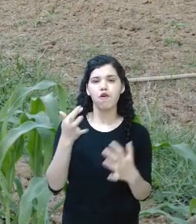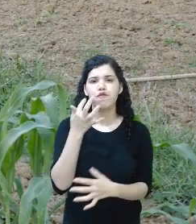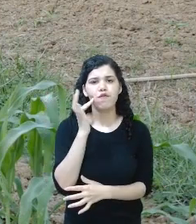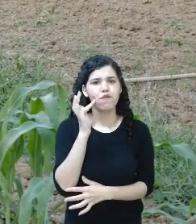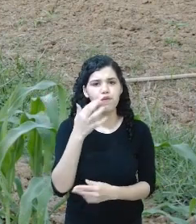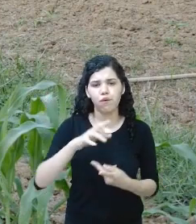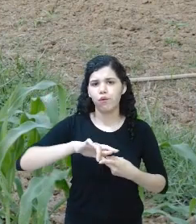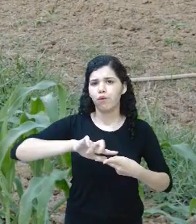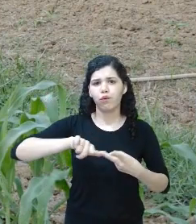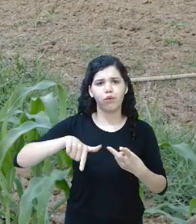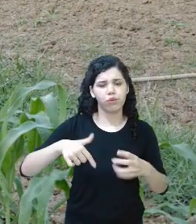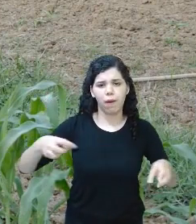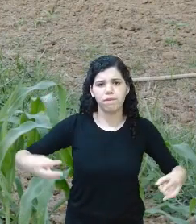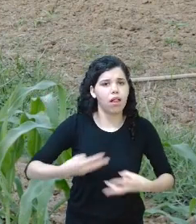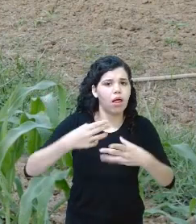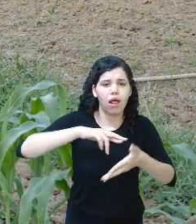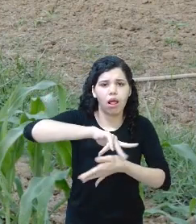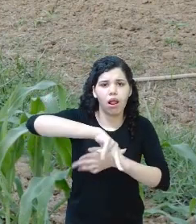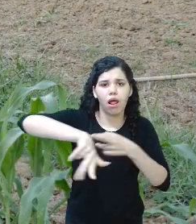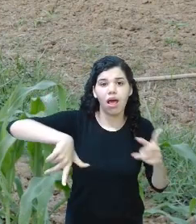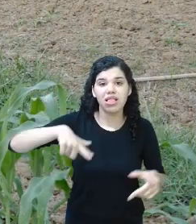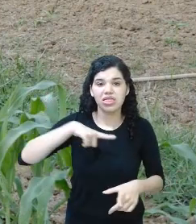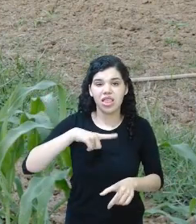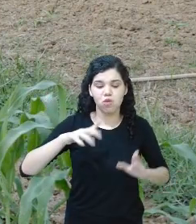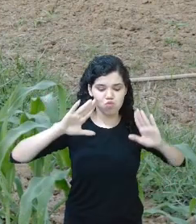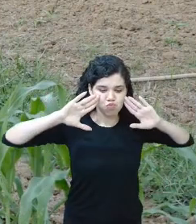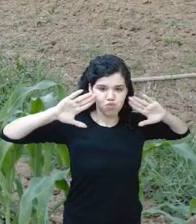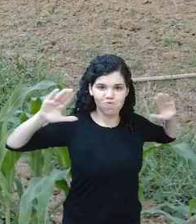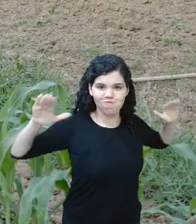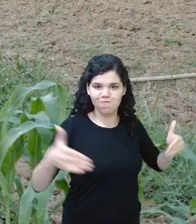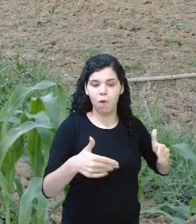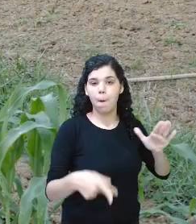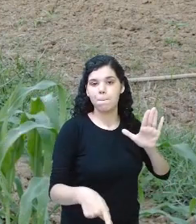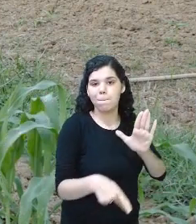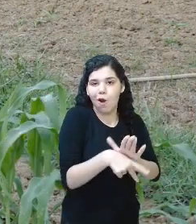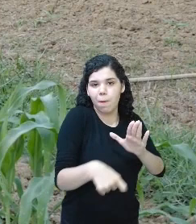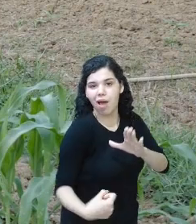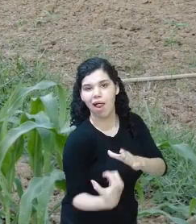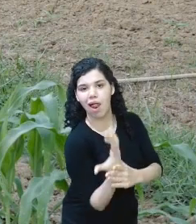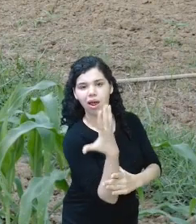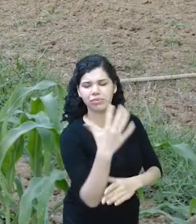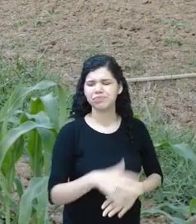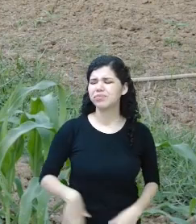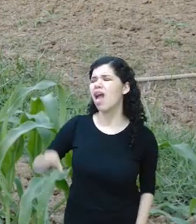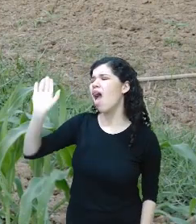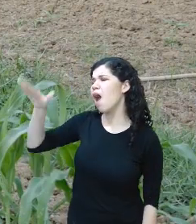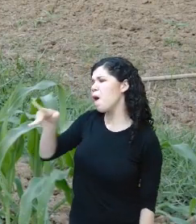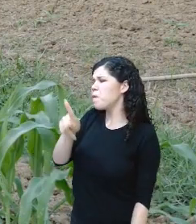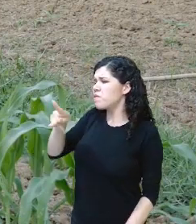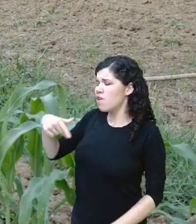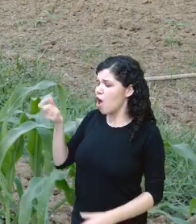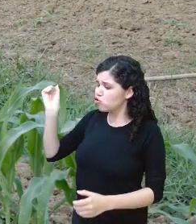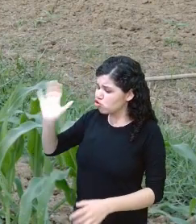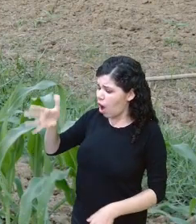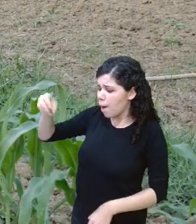fruta, cada verdura tem um solo específico. Professora, eu plantei